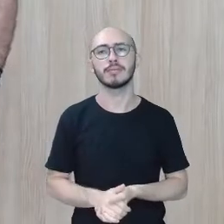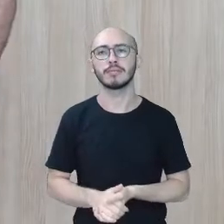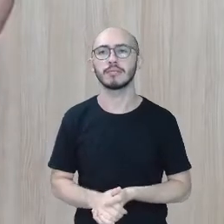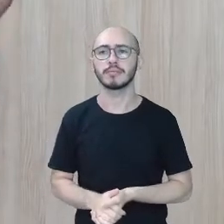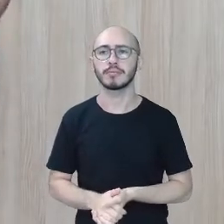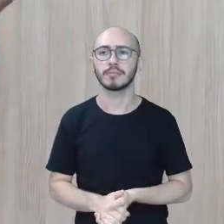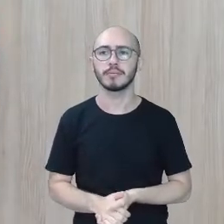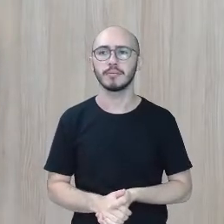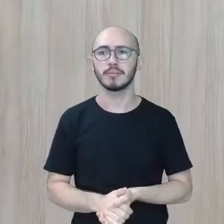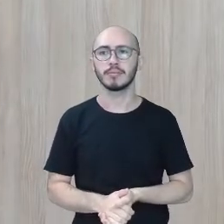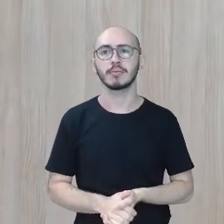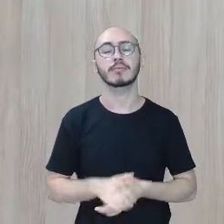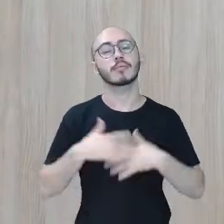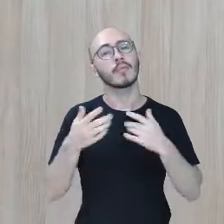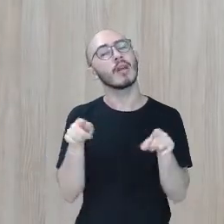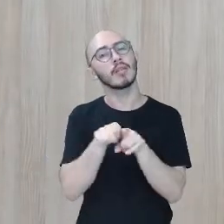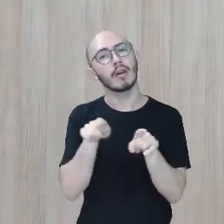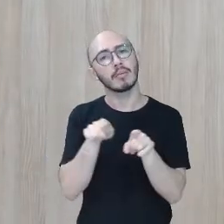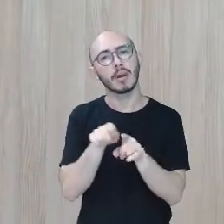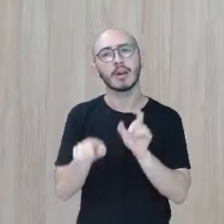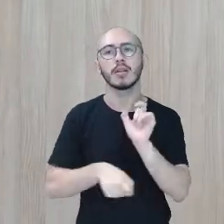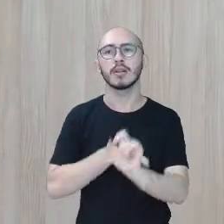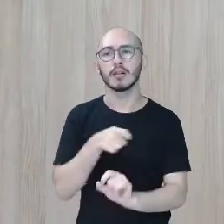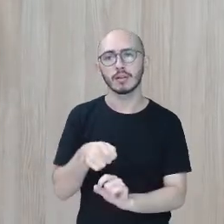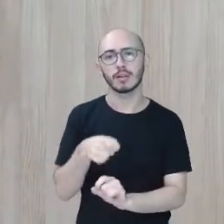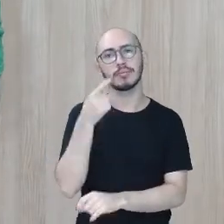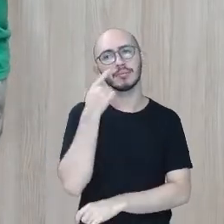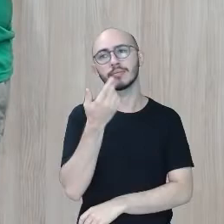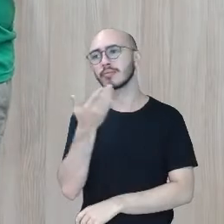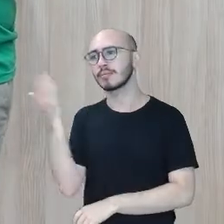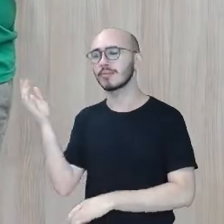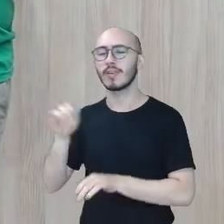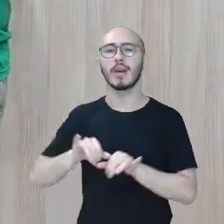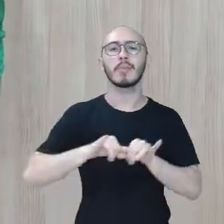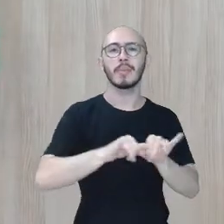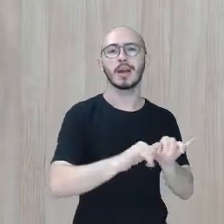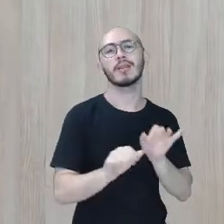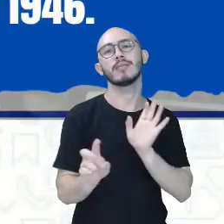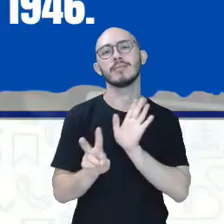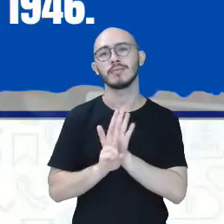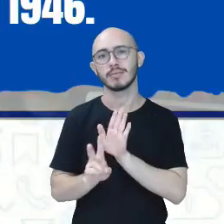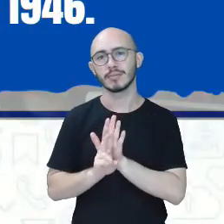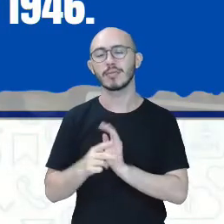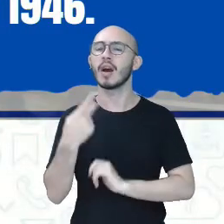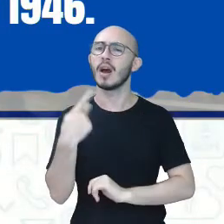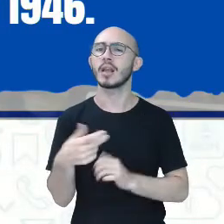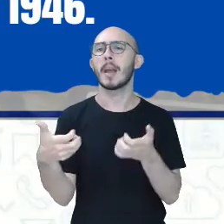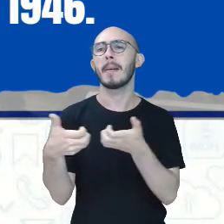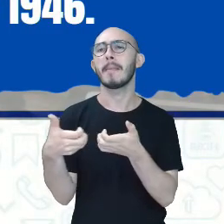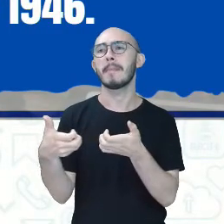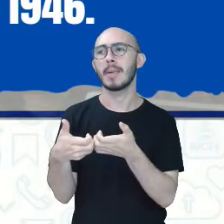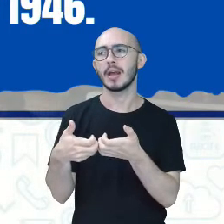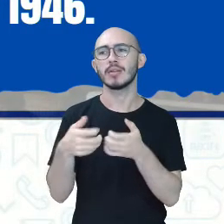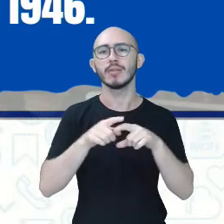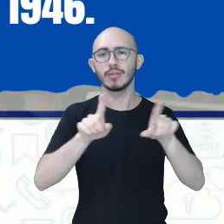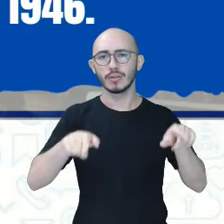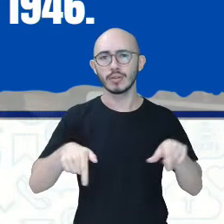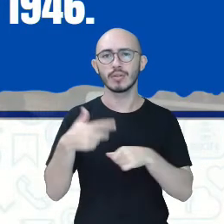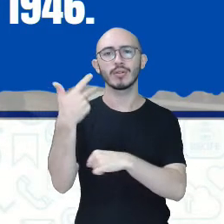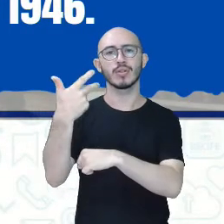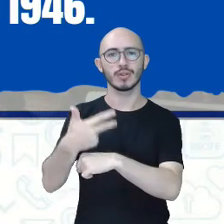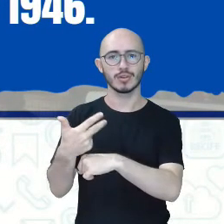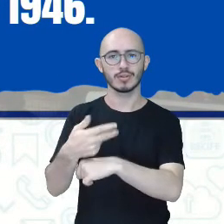região, ok? Outro mercado público importante, né, é o mercado da Boa Vista. Esse está bem aqui, tá bem pertinho aqui da gente, aqui